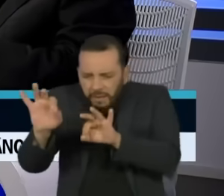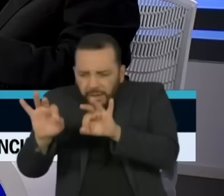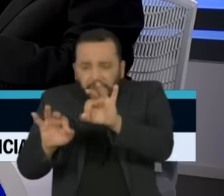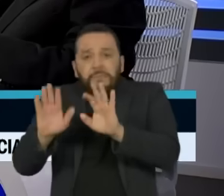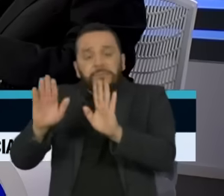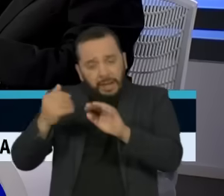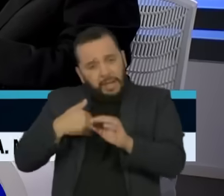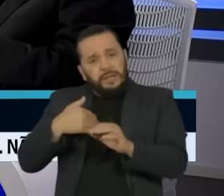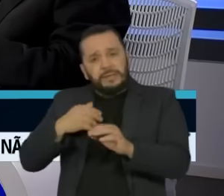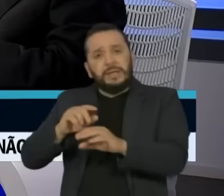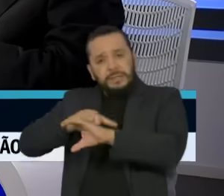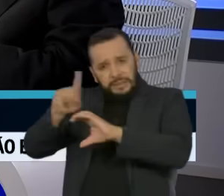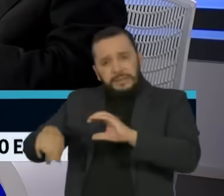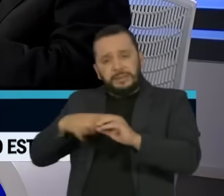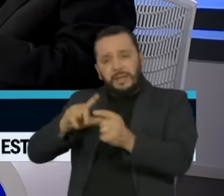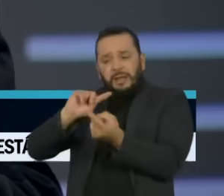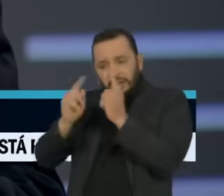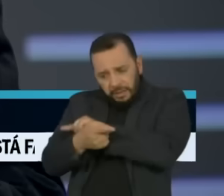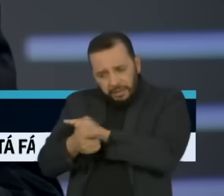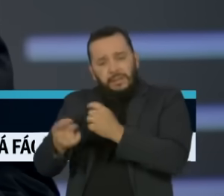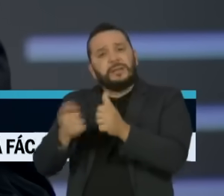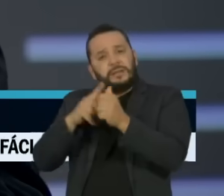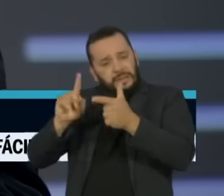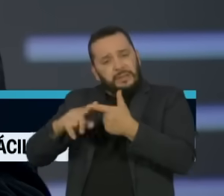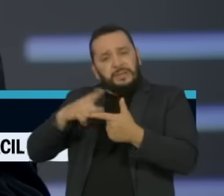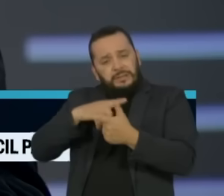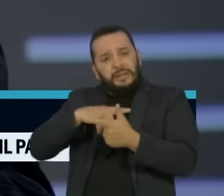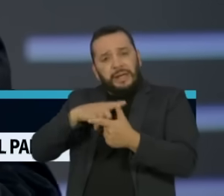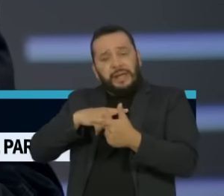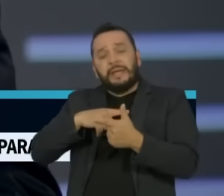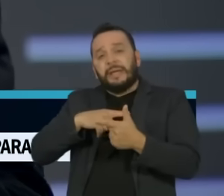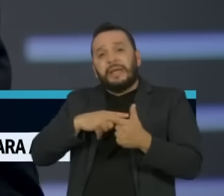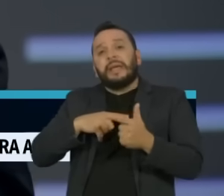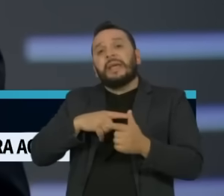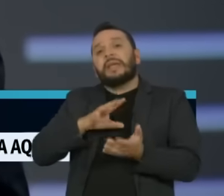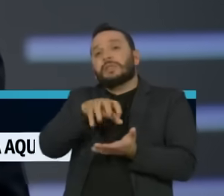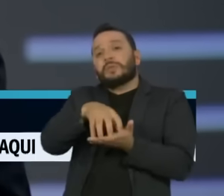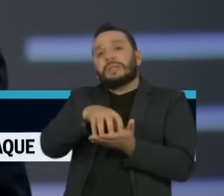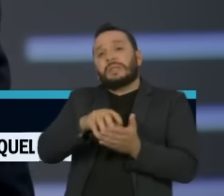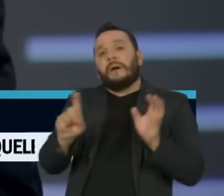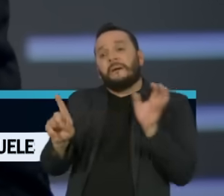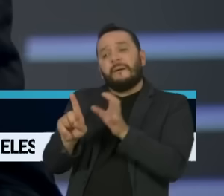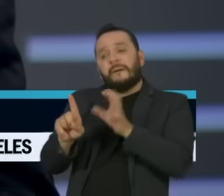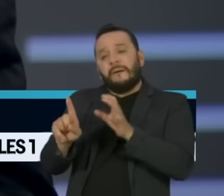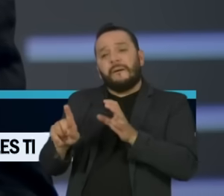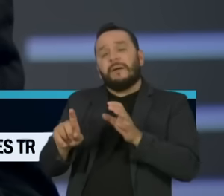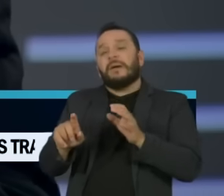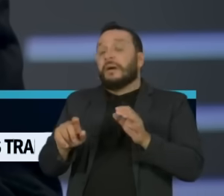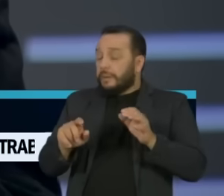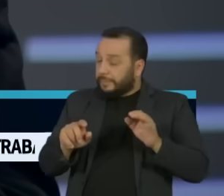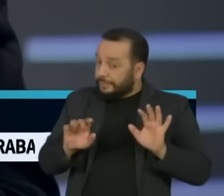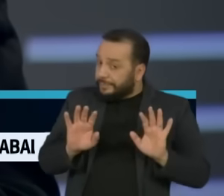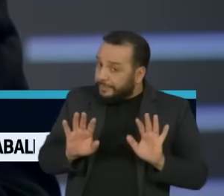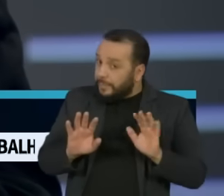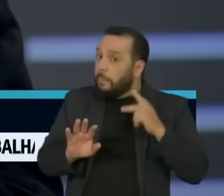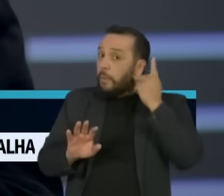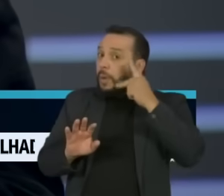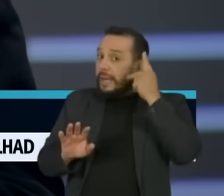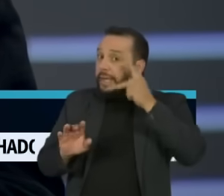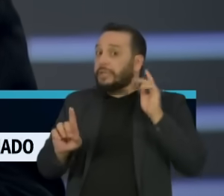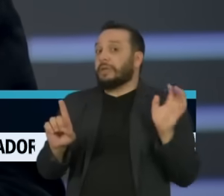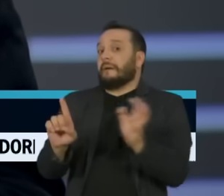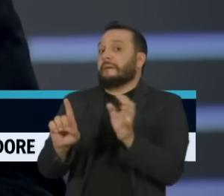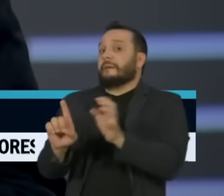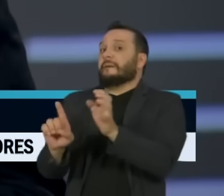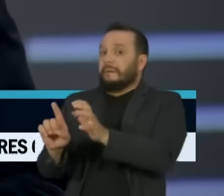contenciosa, institucional, protocolar, política, certo? Tem